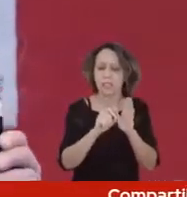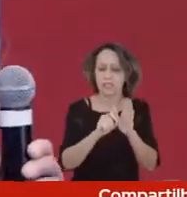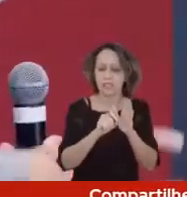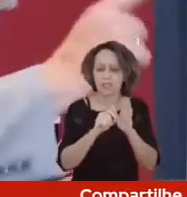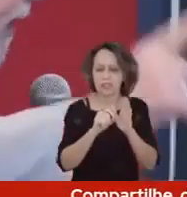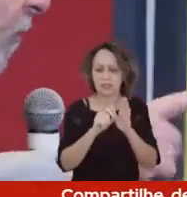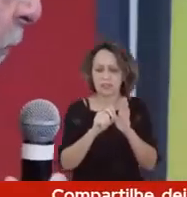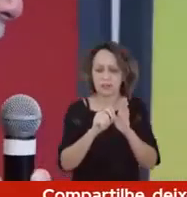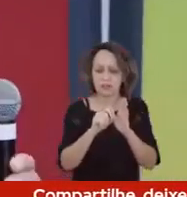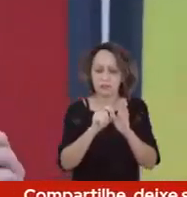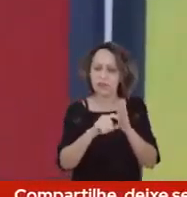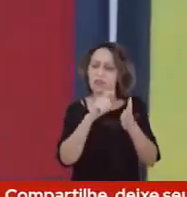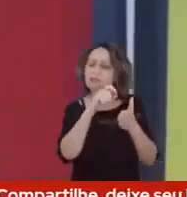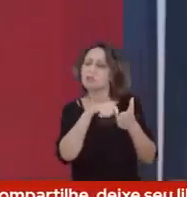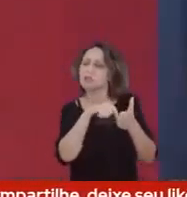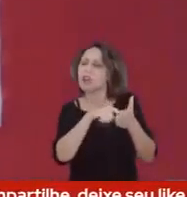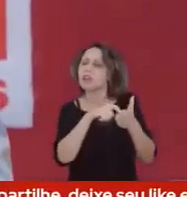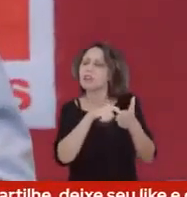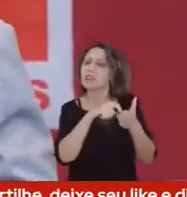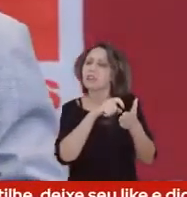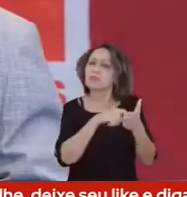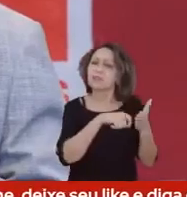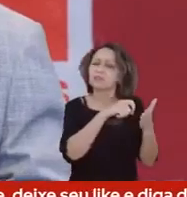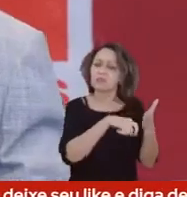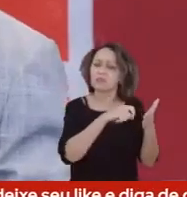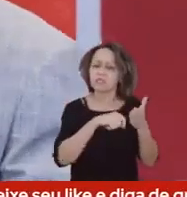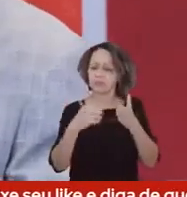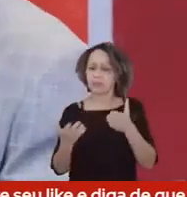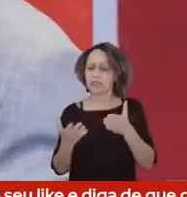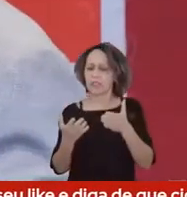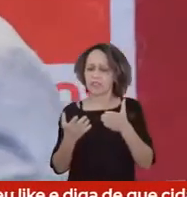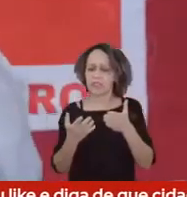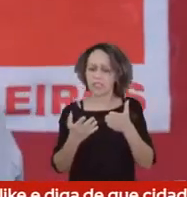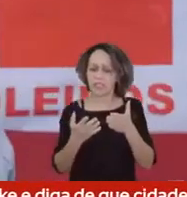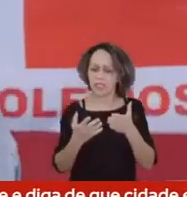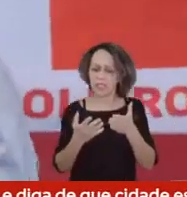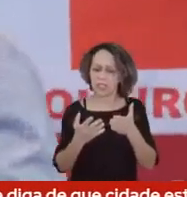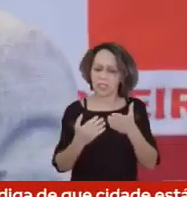gerou milhares de pequenas empresas nesse país. Ah, mas houve